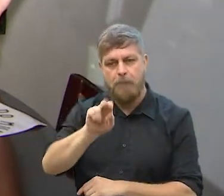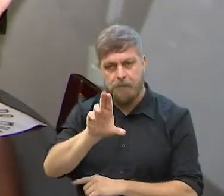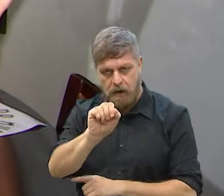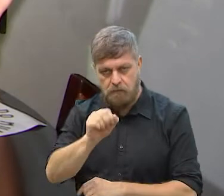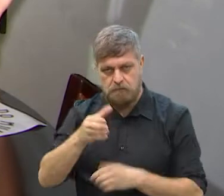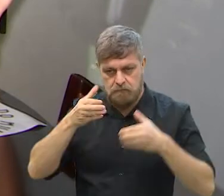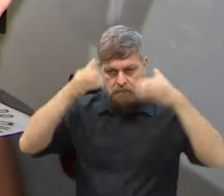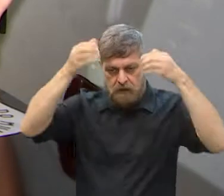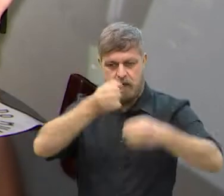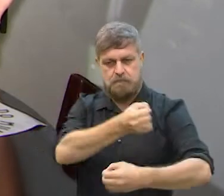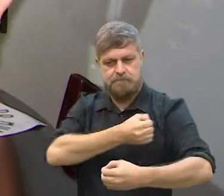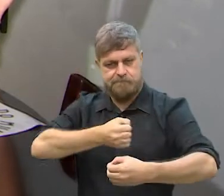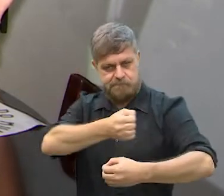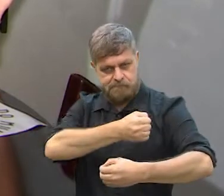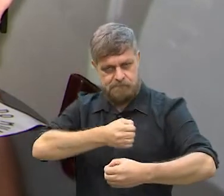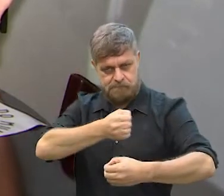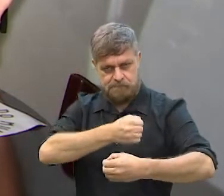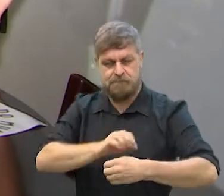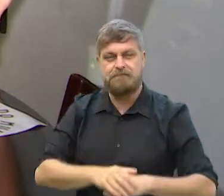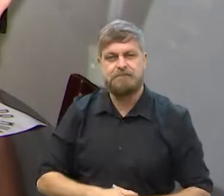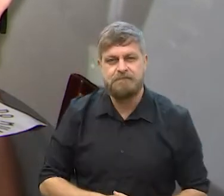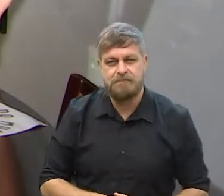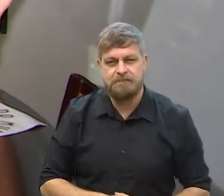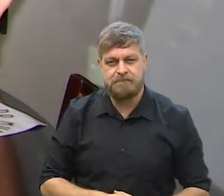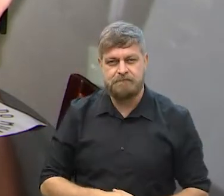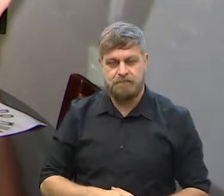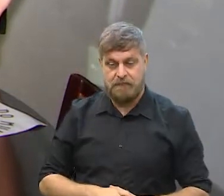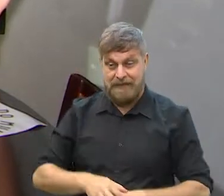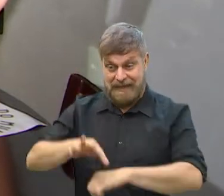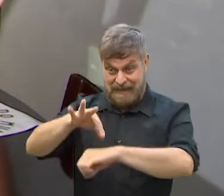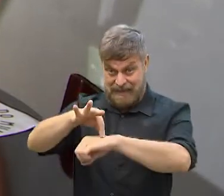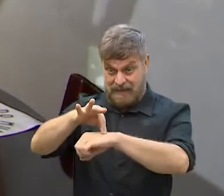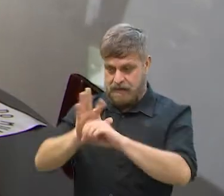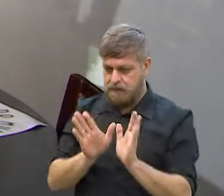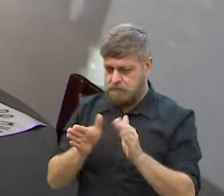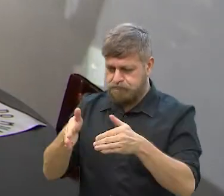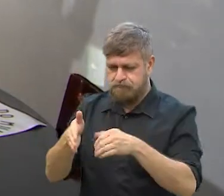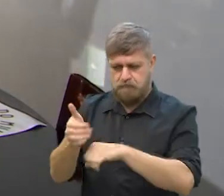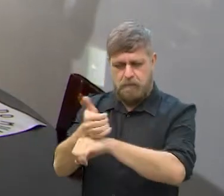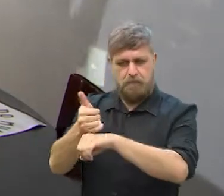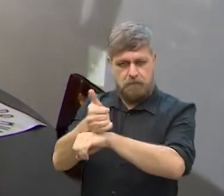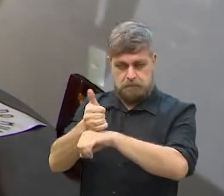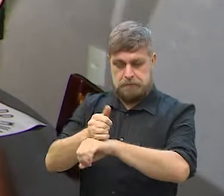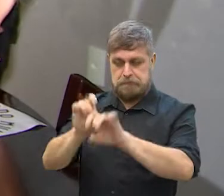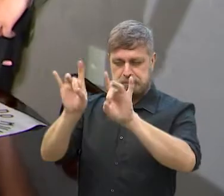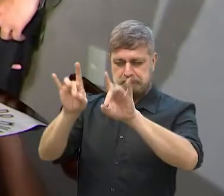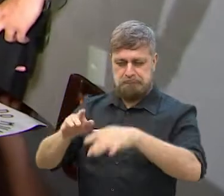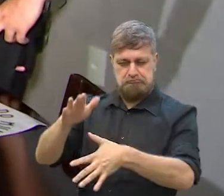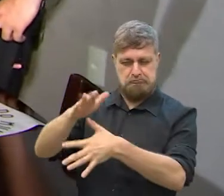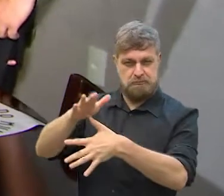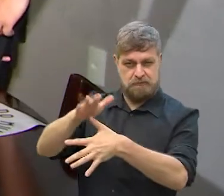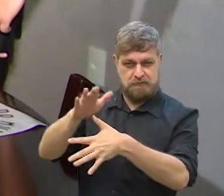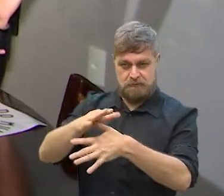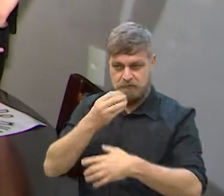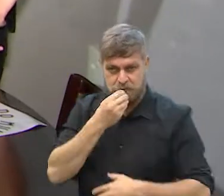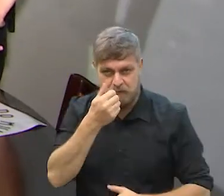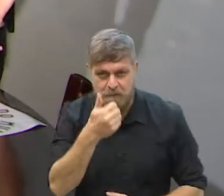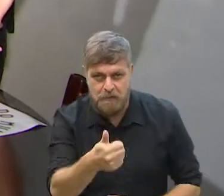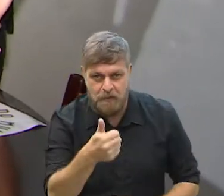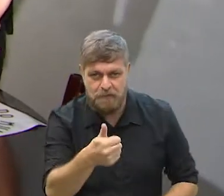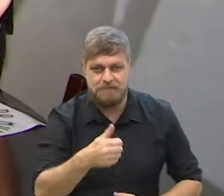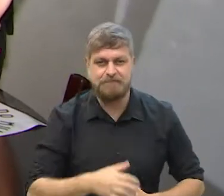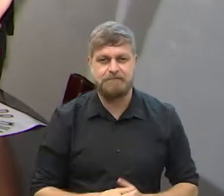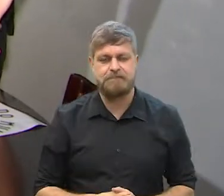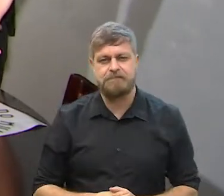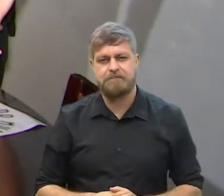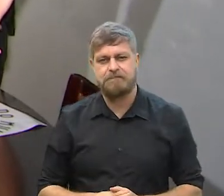chefe de cozinha, né? Chefe e especialista em carnes. Tudo bem, Paulo? Tudo bem com você. Tudo jóia. Ô Paulo,